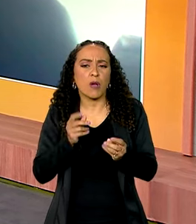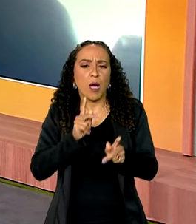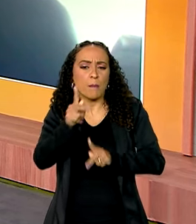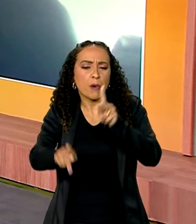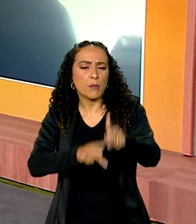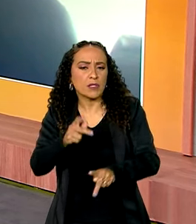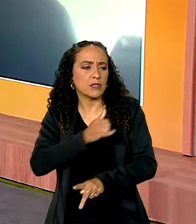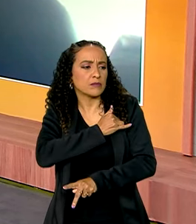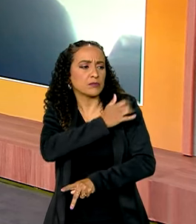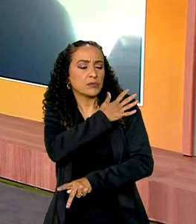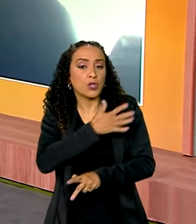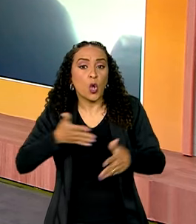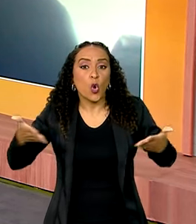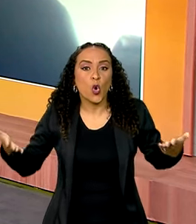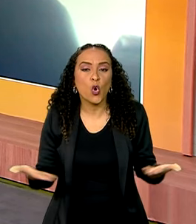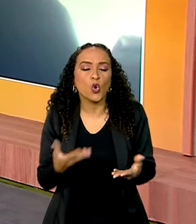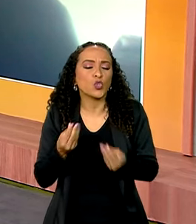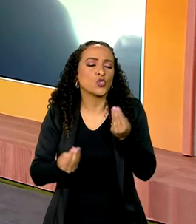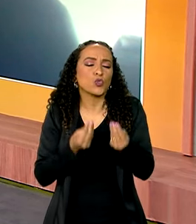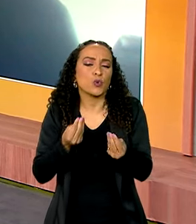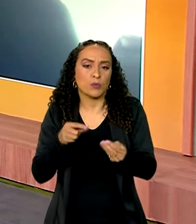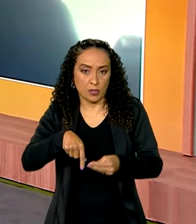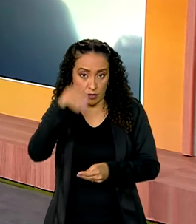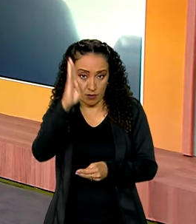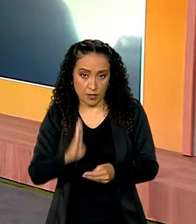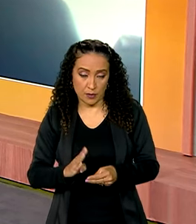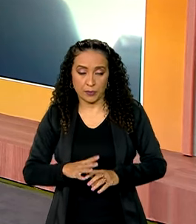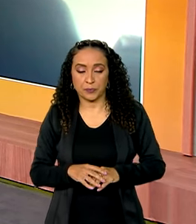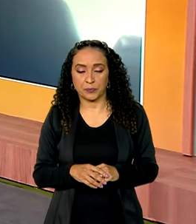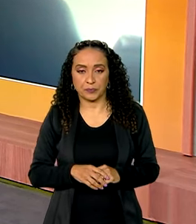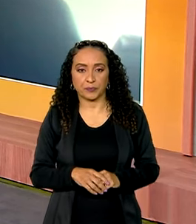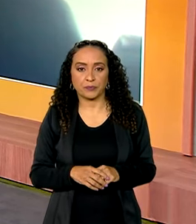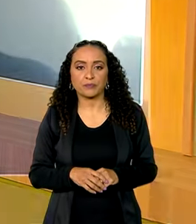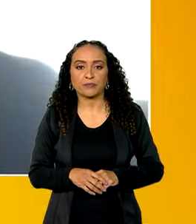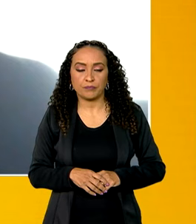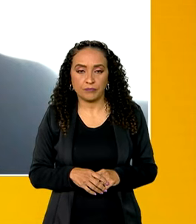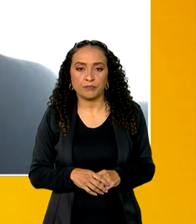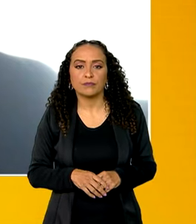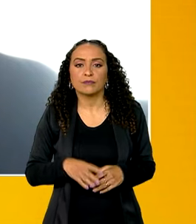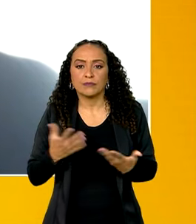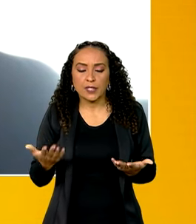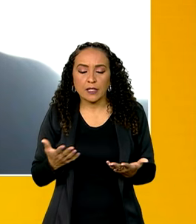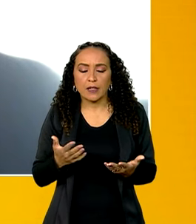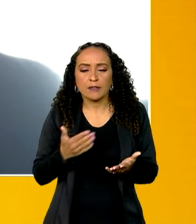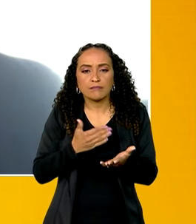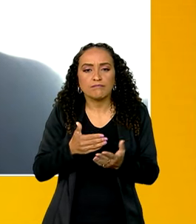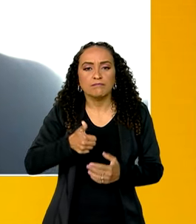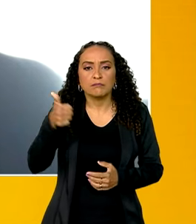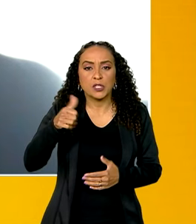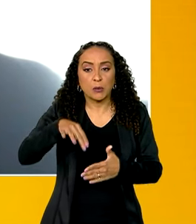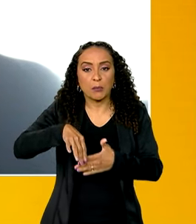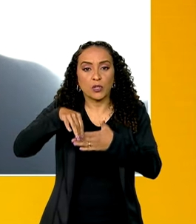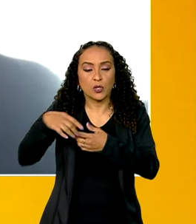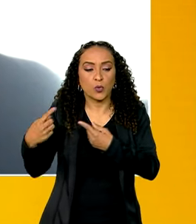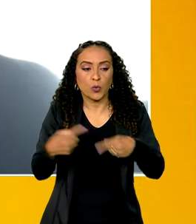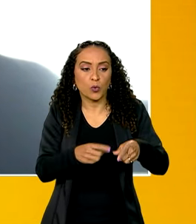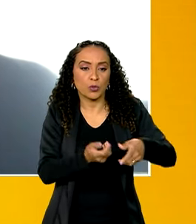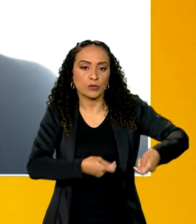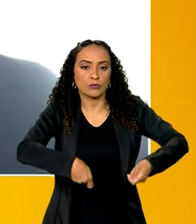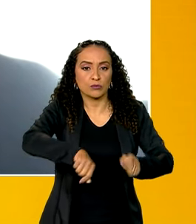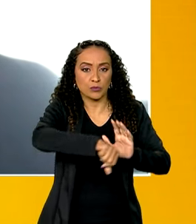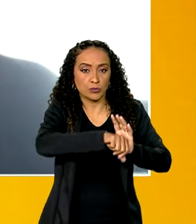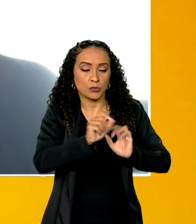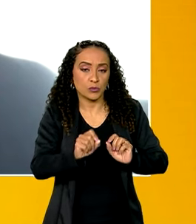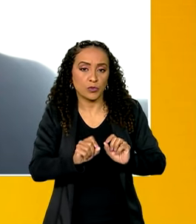população Yanomami se encontra agora aqui no Brasil. Bom, uma das primeiras, com prioridade do combate ao garimpo, a